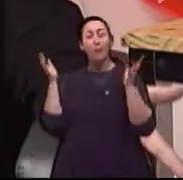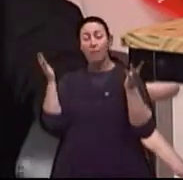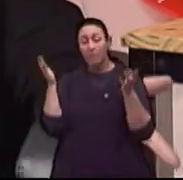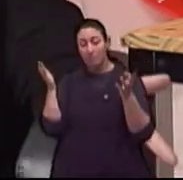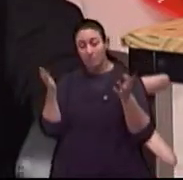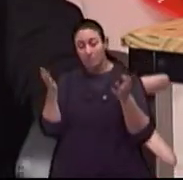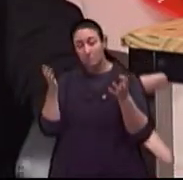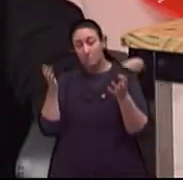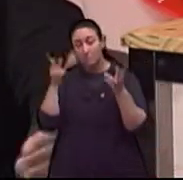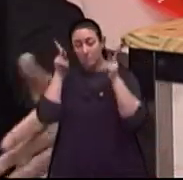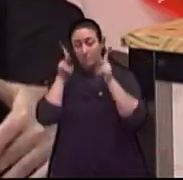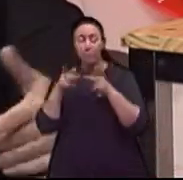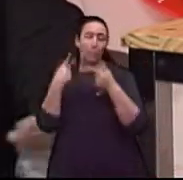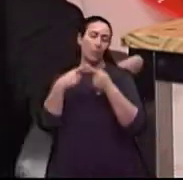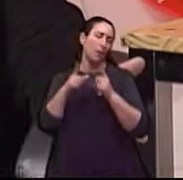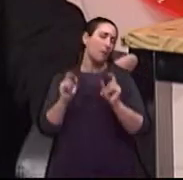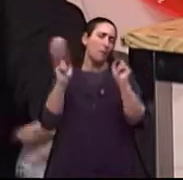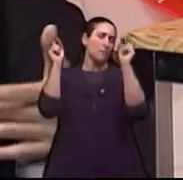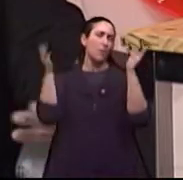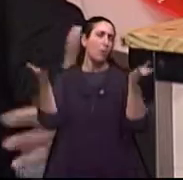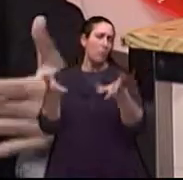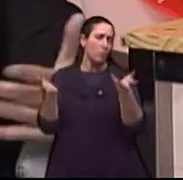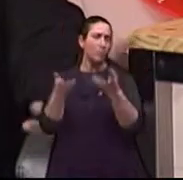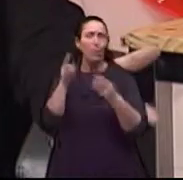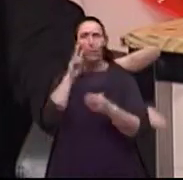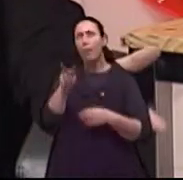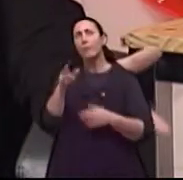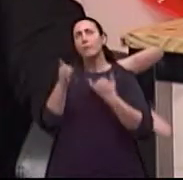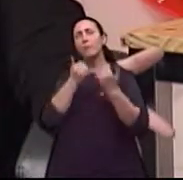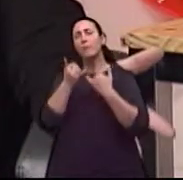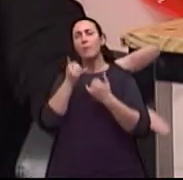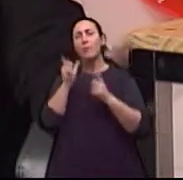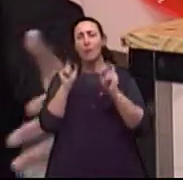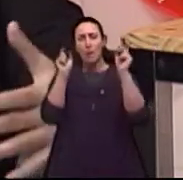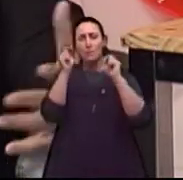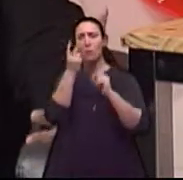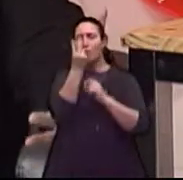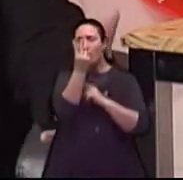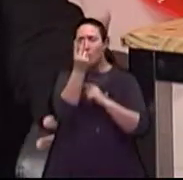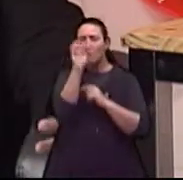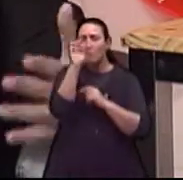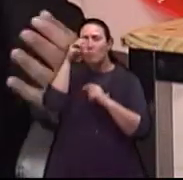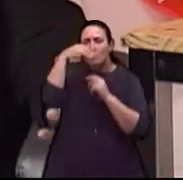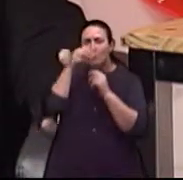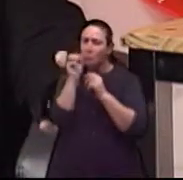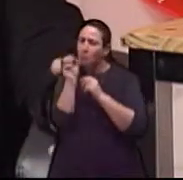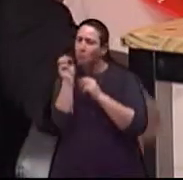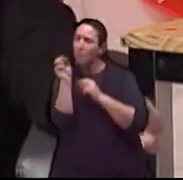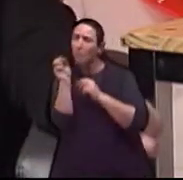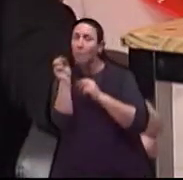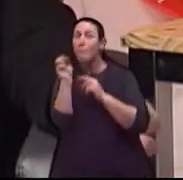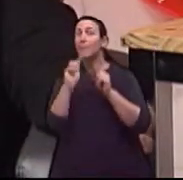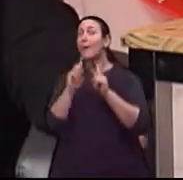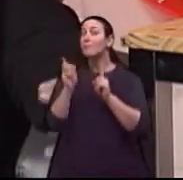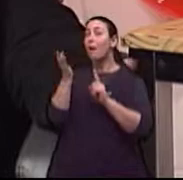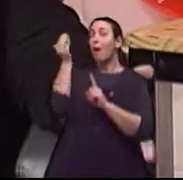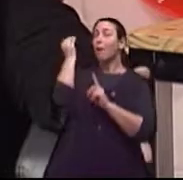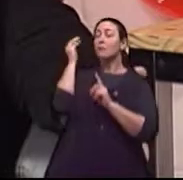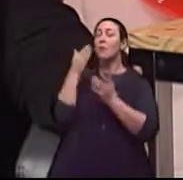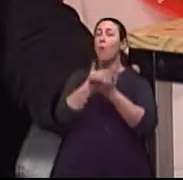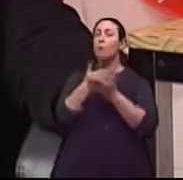porque o câncer hoje em dia a gente olha um câncer com 2 cm de diâmetro pá é enorme sim mas ele começou com milímetros